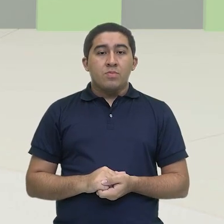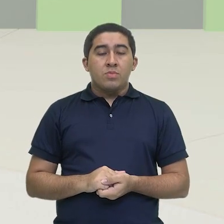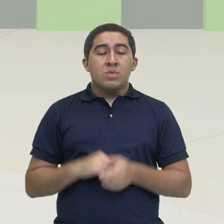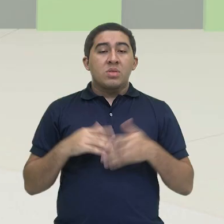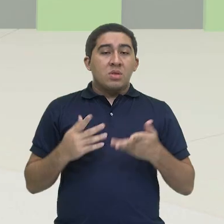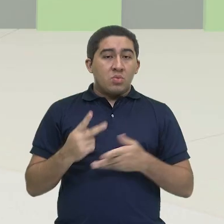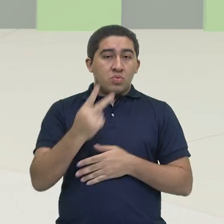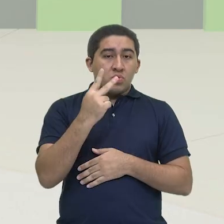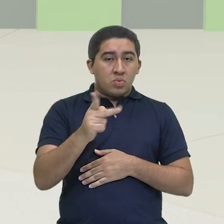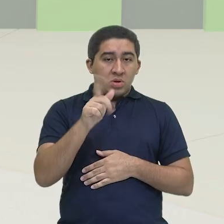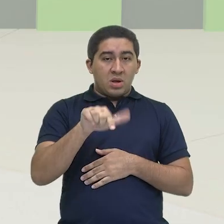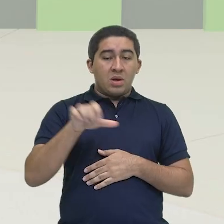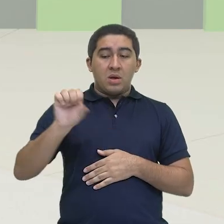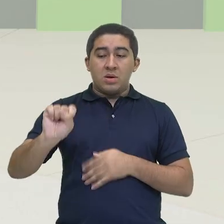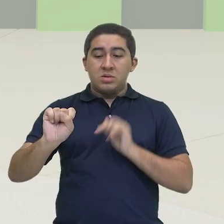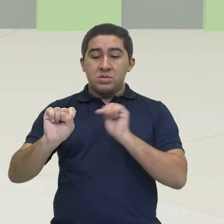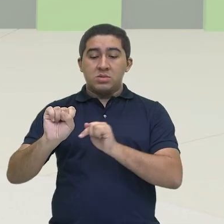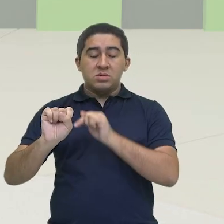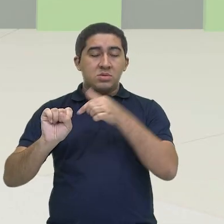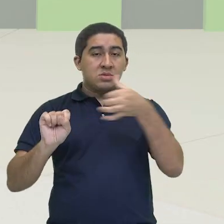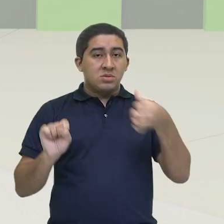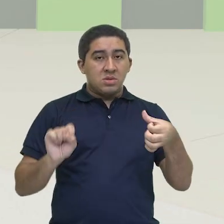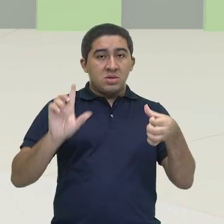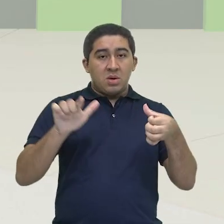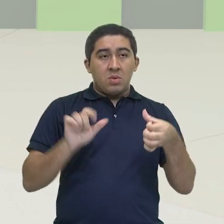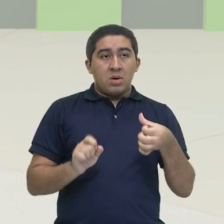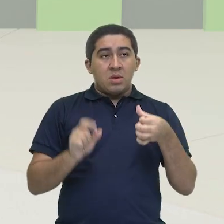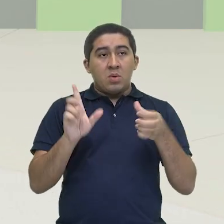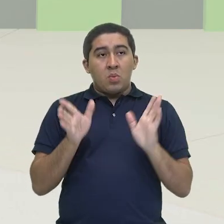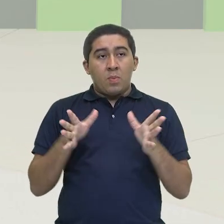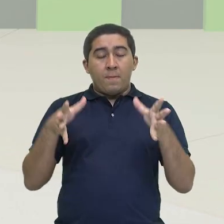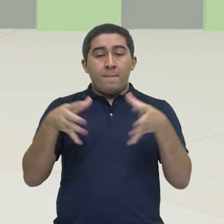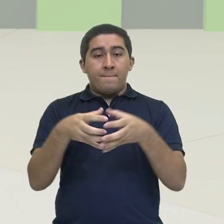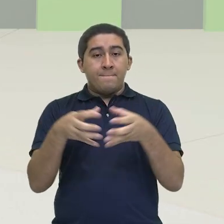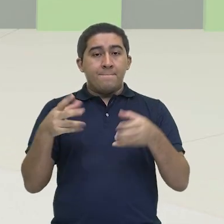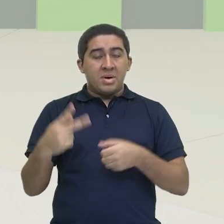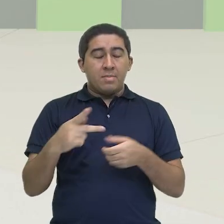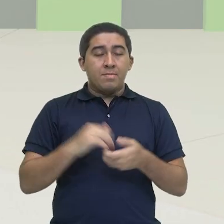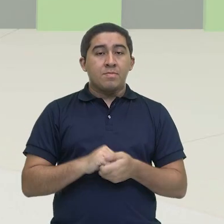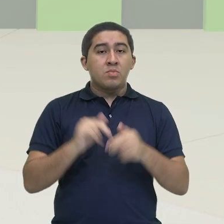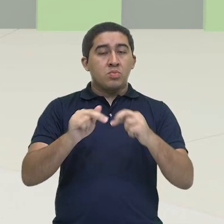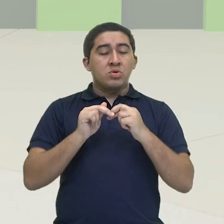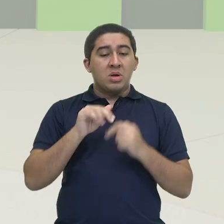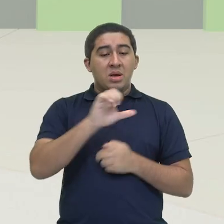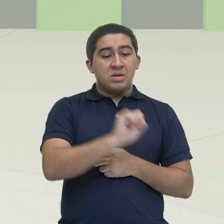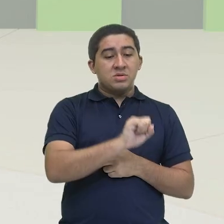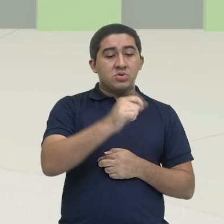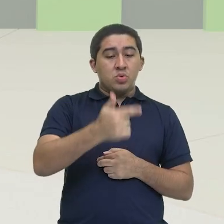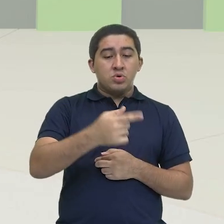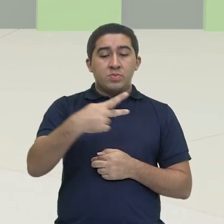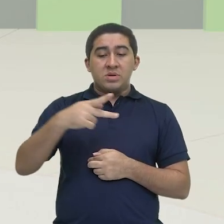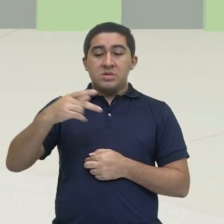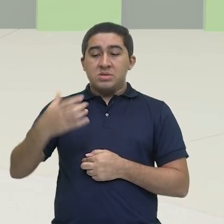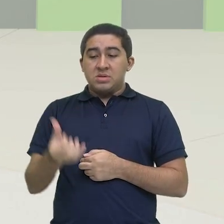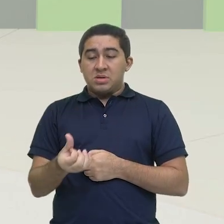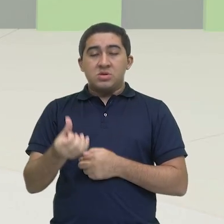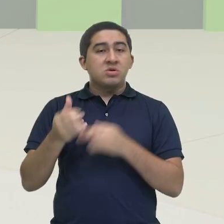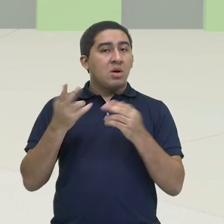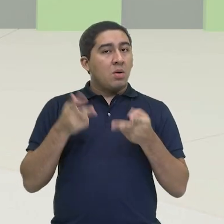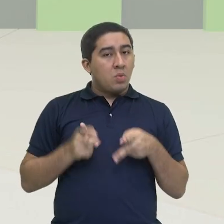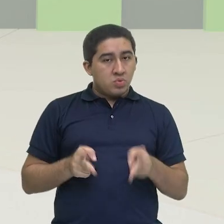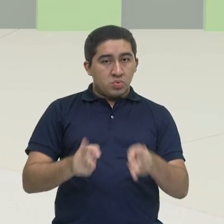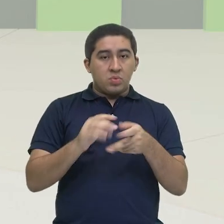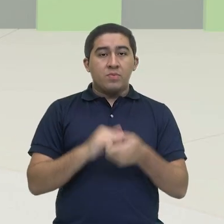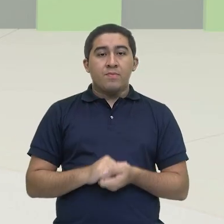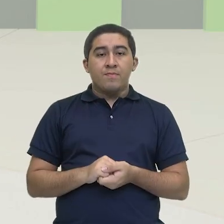quartinho S e 6 vão ficar no quartinho P. Por isso que está S2, P6. E assim vai o